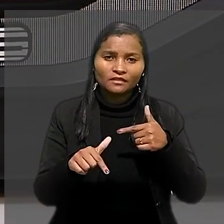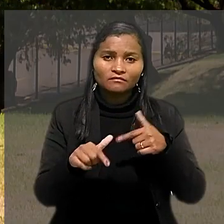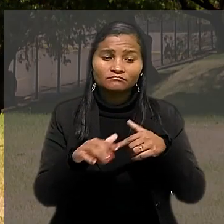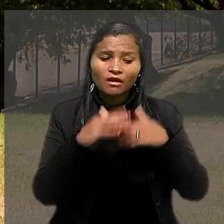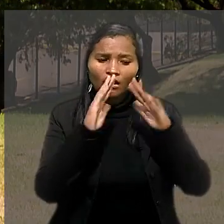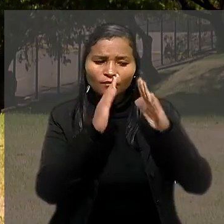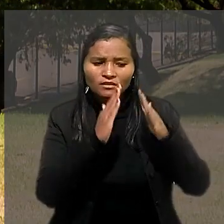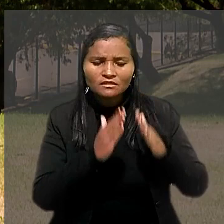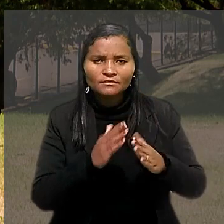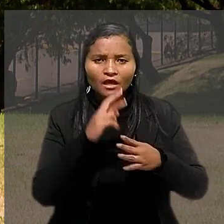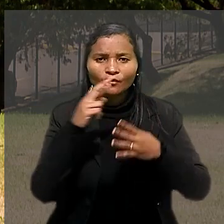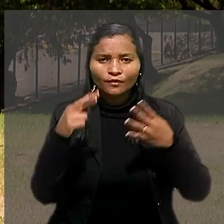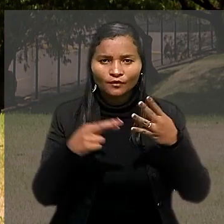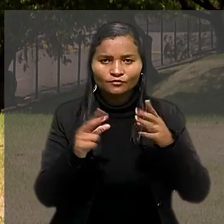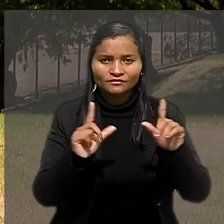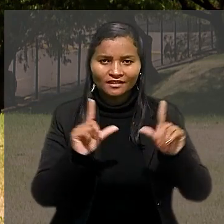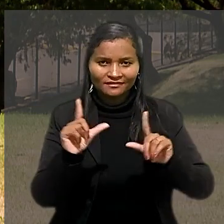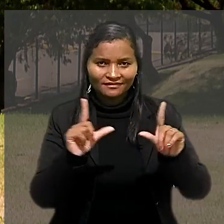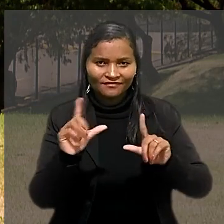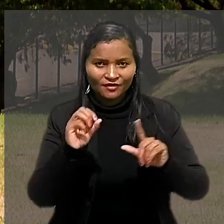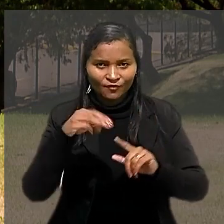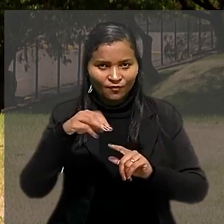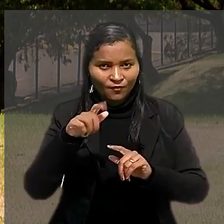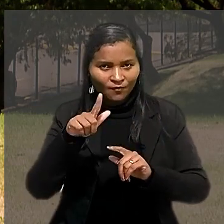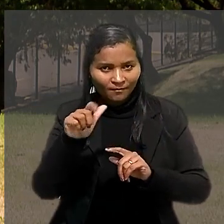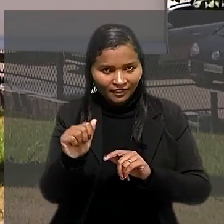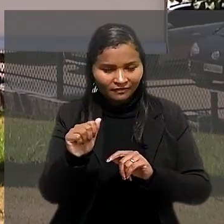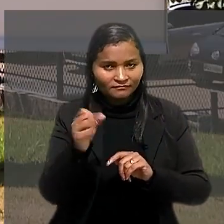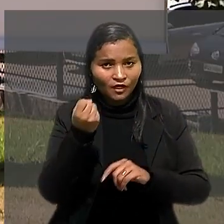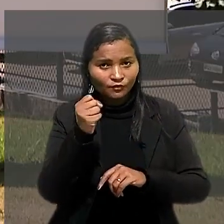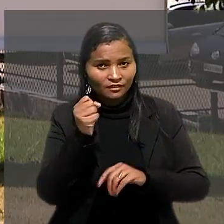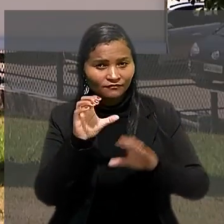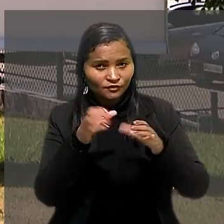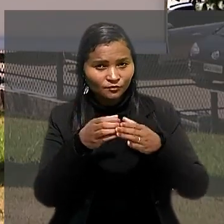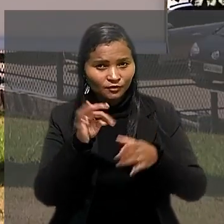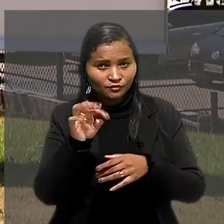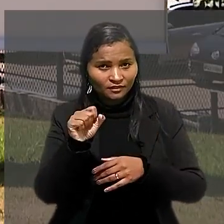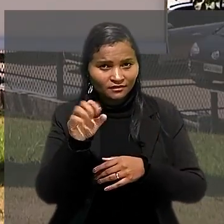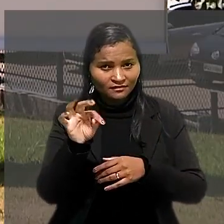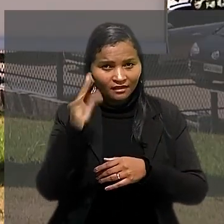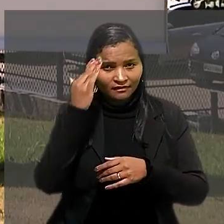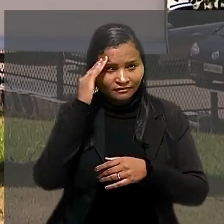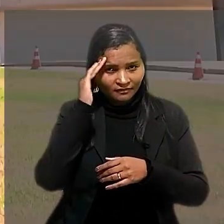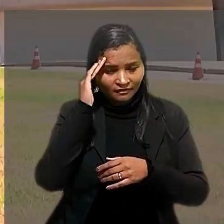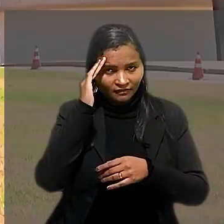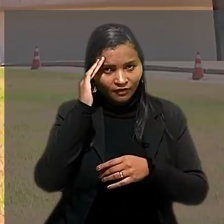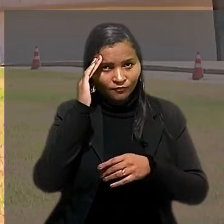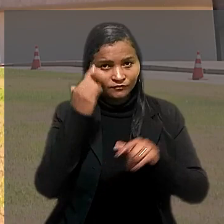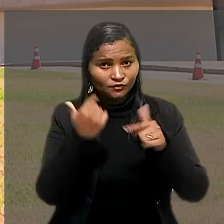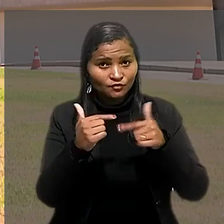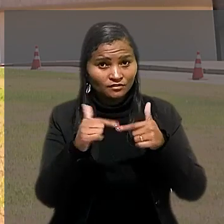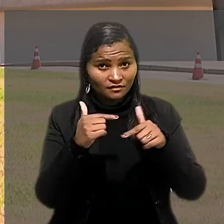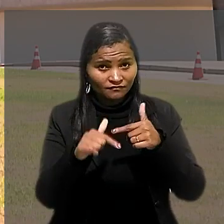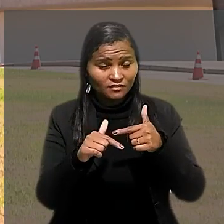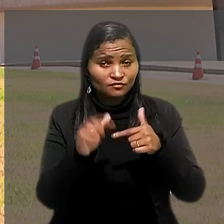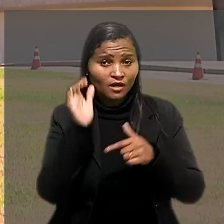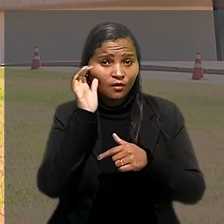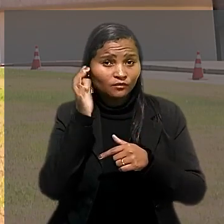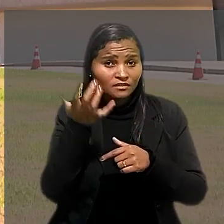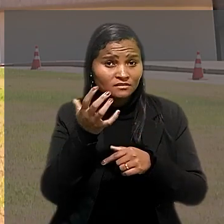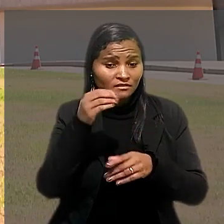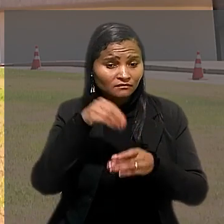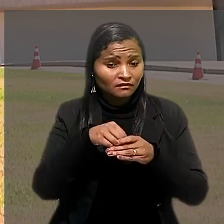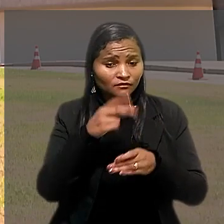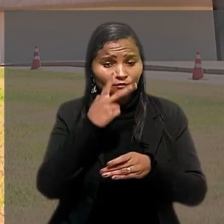trabalhado. Ao examinar o recurso da TV Ômega, contudo, a 8ª turma do TST entendeu que a prestação de serviços